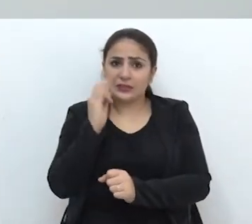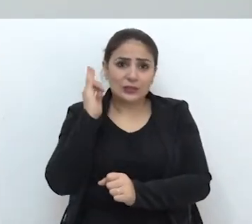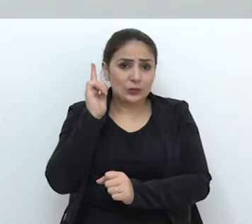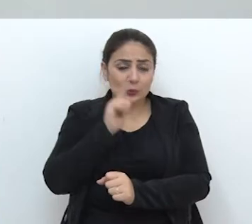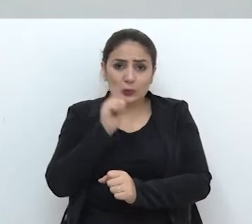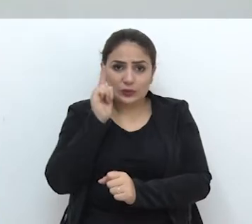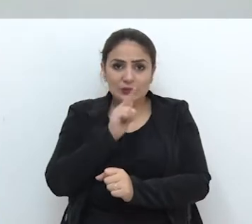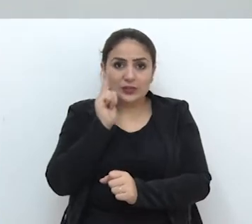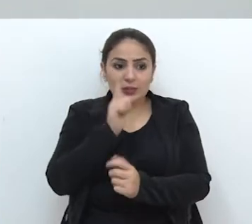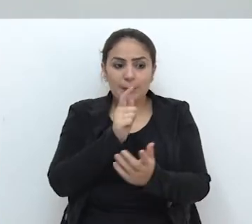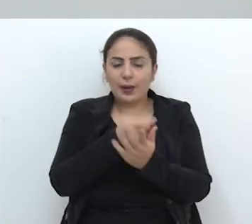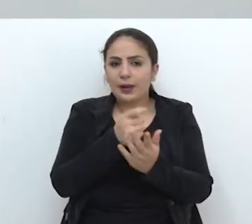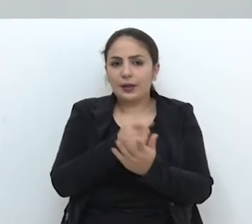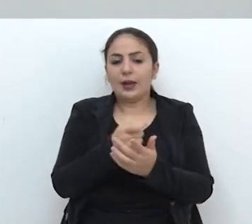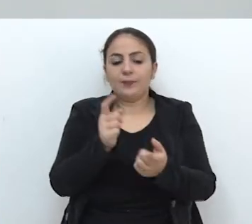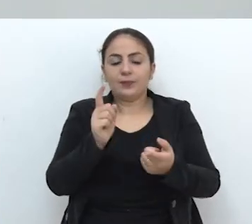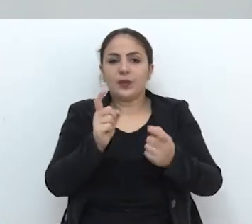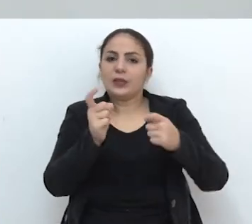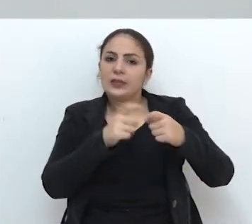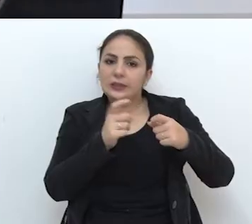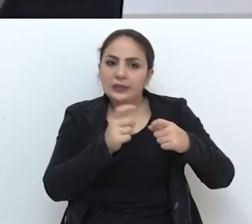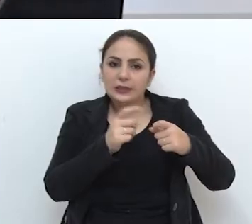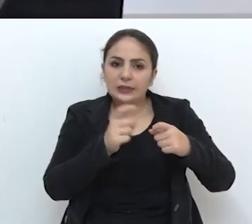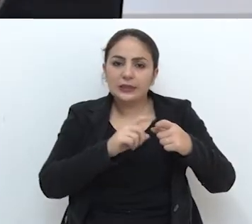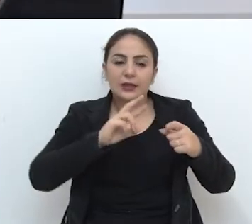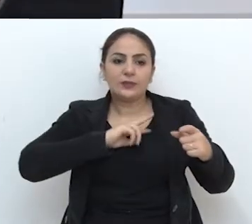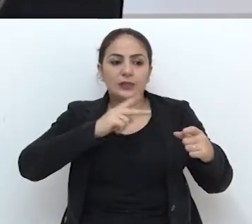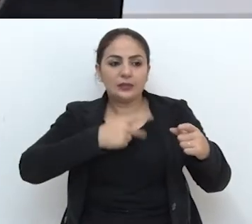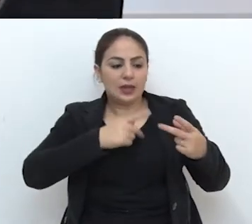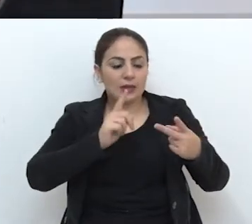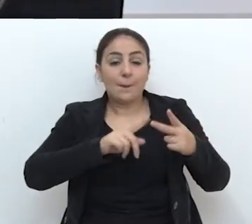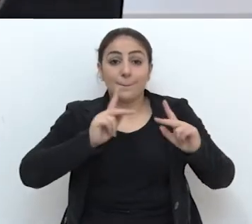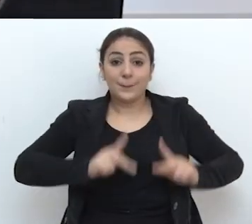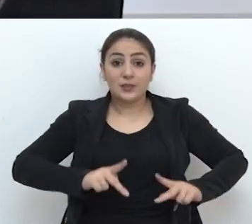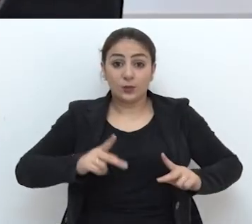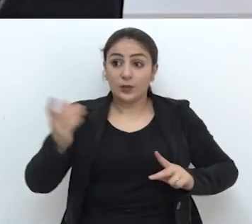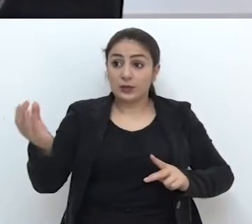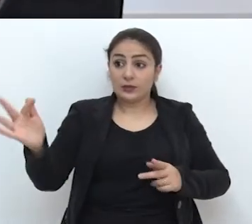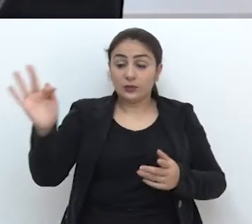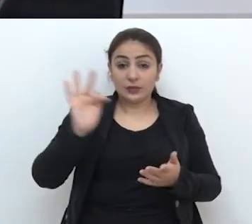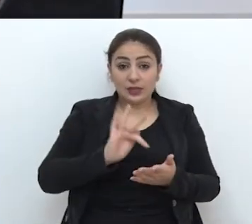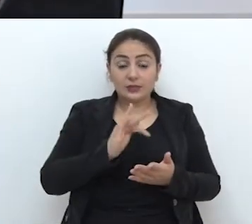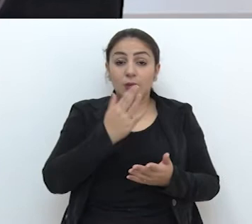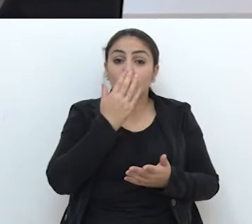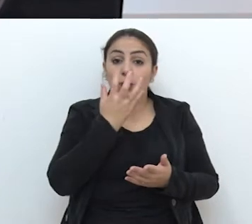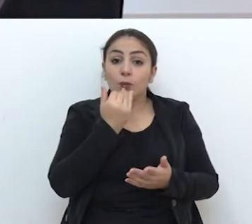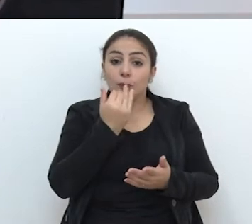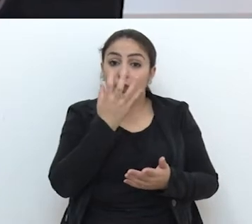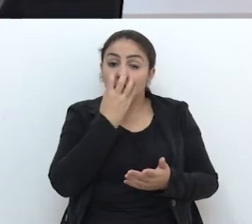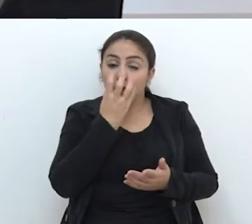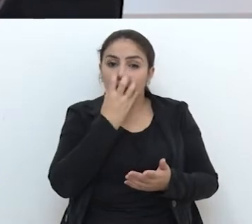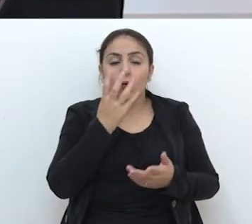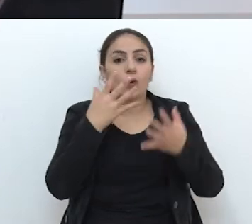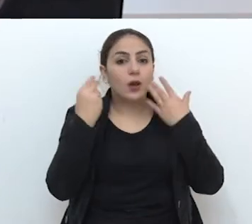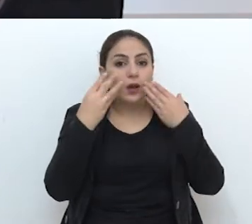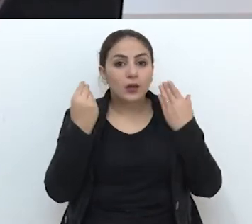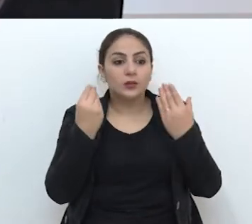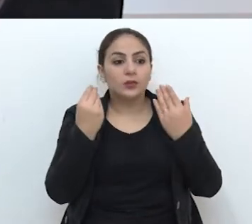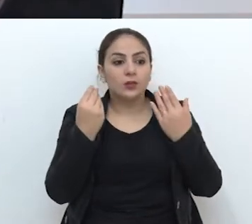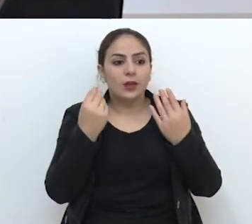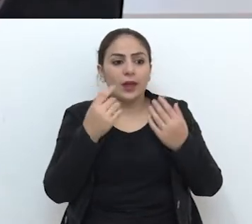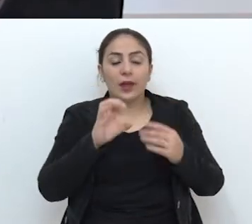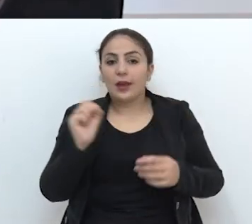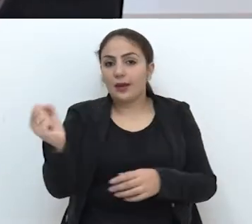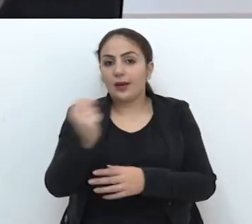nossos débitos com clínicas veterinárias, com fornecedor de ração, nós vamos causar aí um problema gravíssimo, inclusive na economia